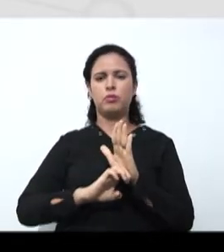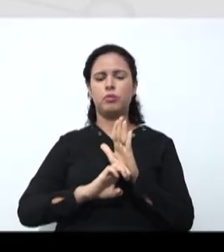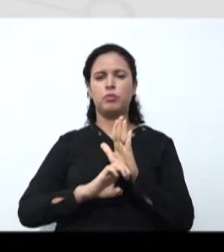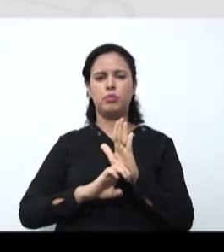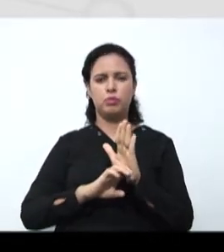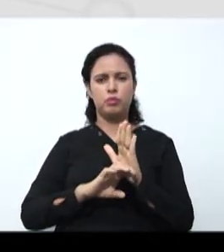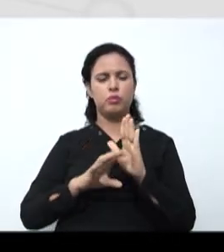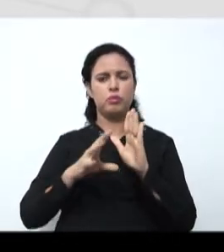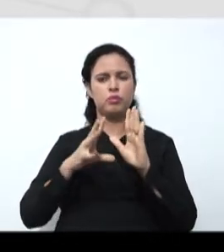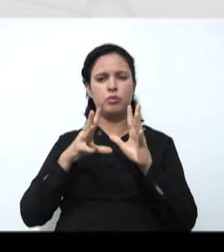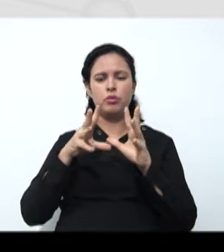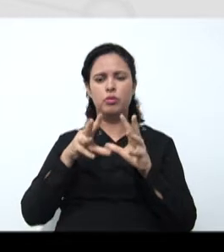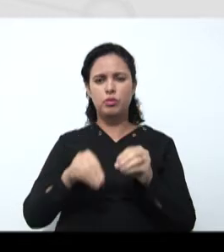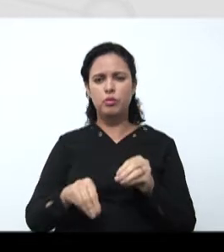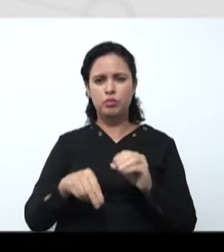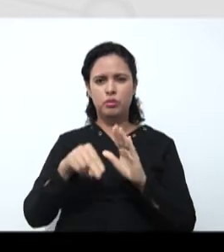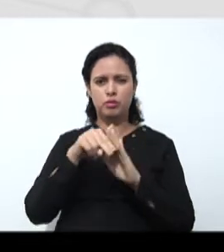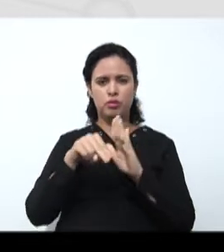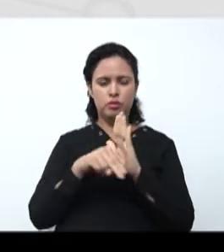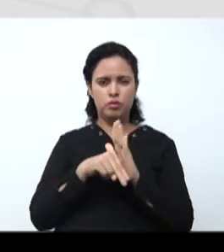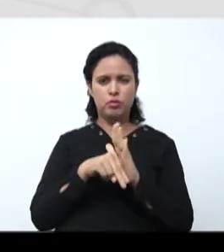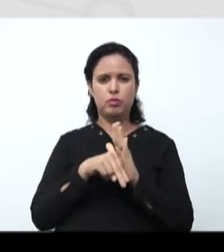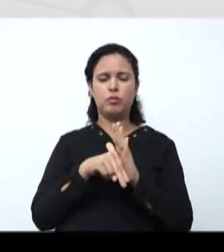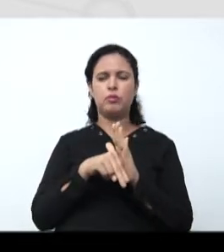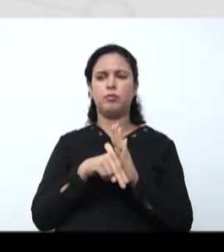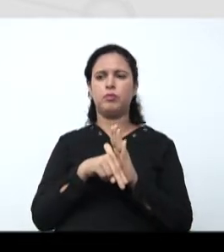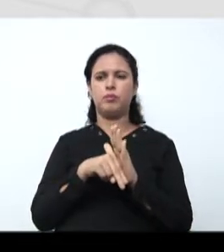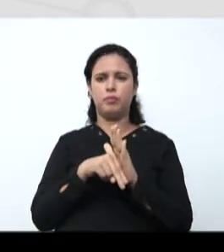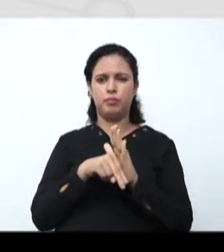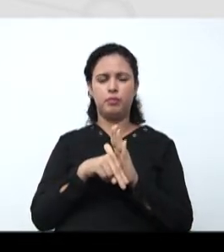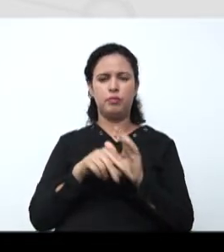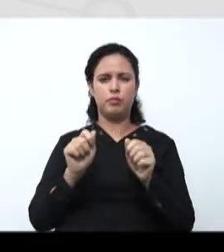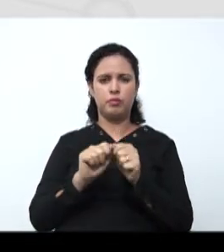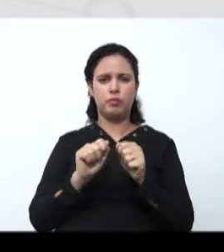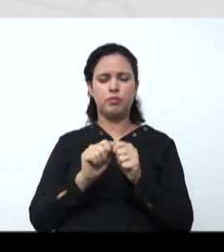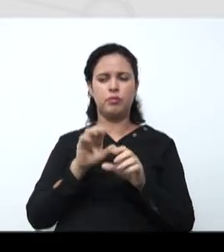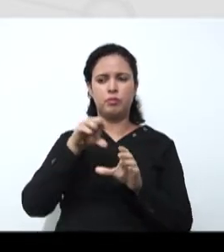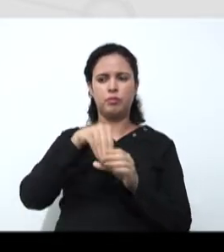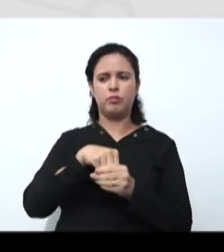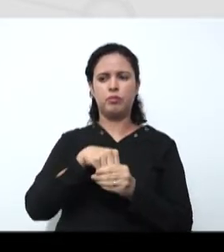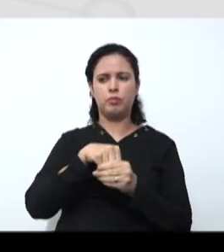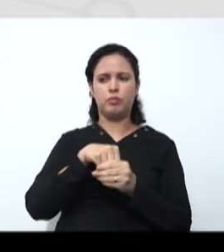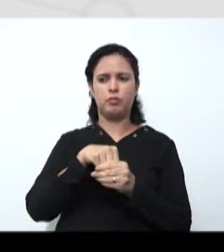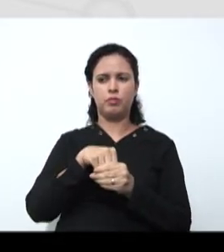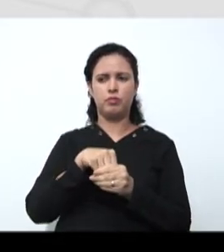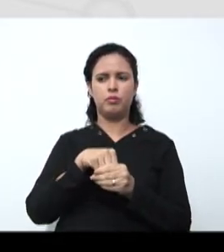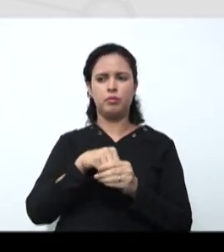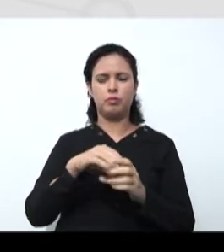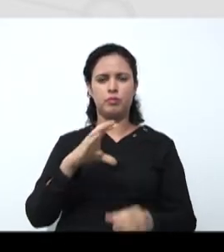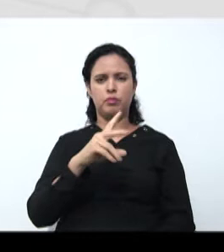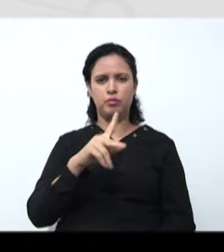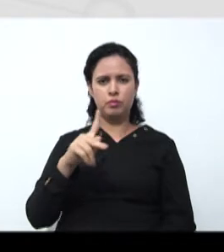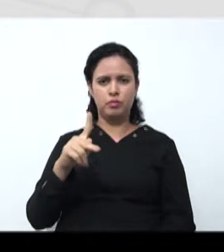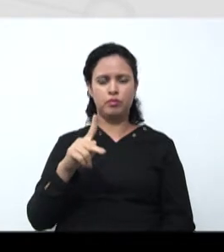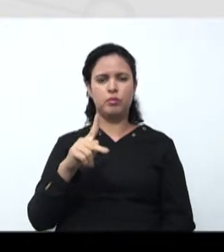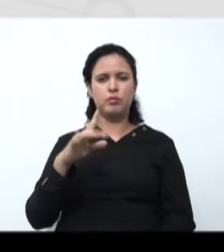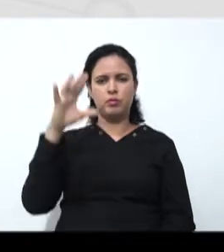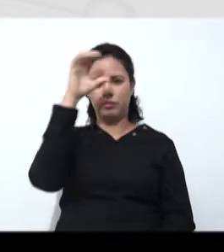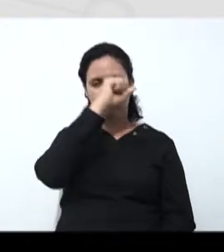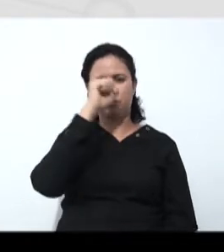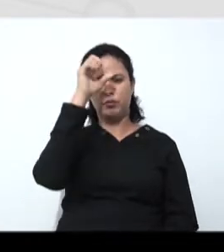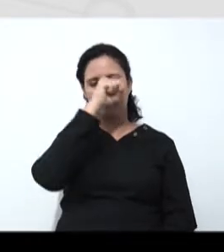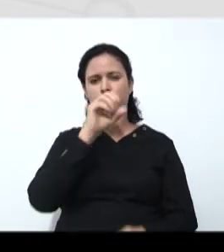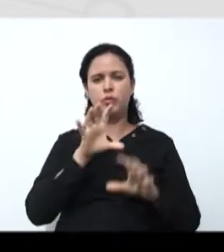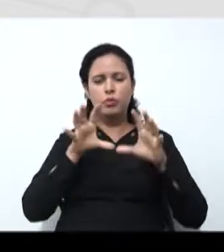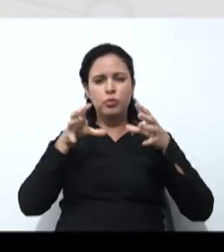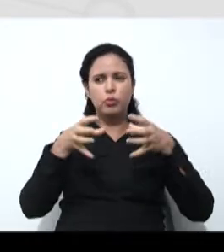a regulação das normas e dos procedimentos que vão ser feitos dentro da cooperativa. Aprendizagem coletiva, quer dizer, a